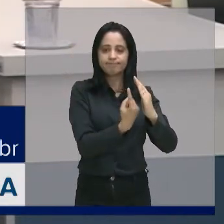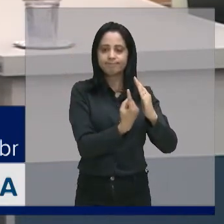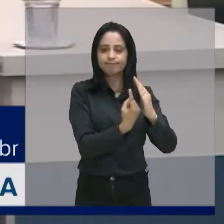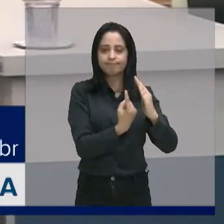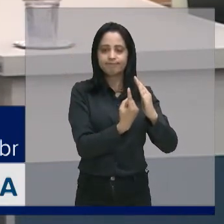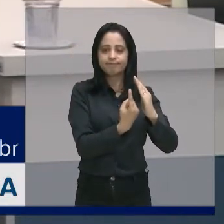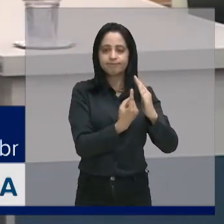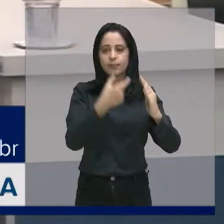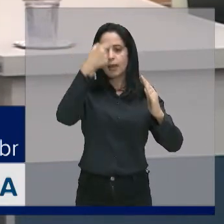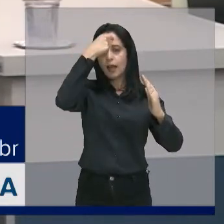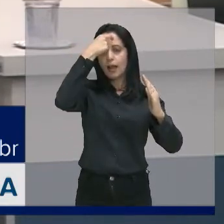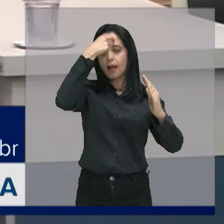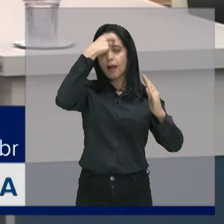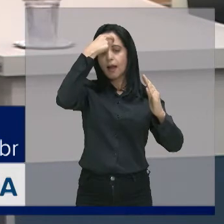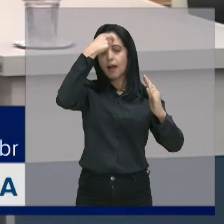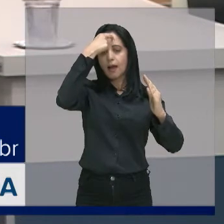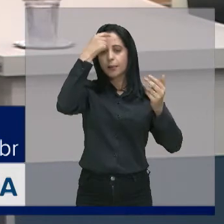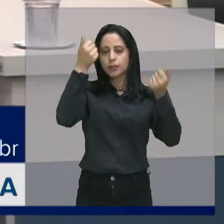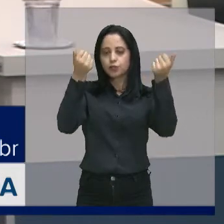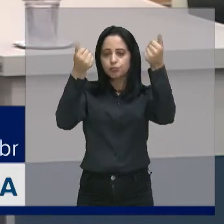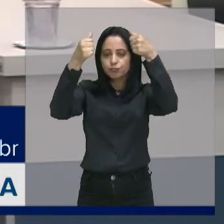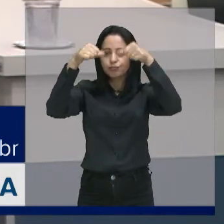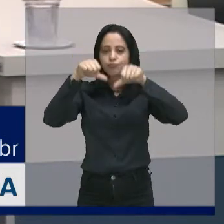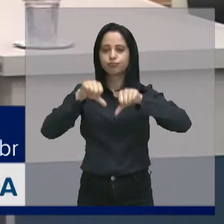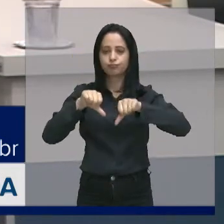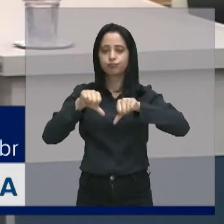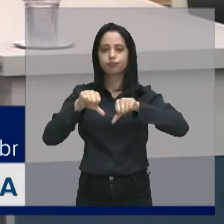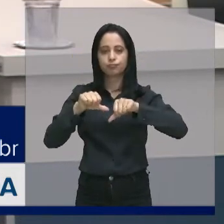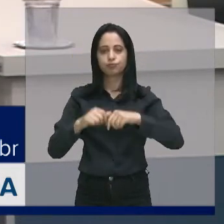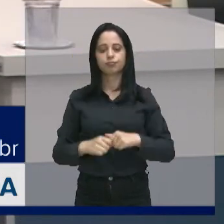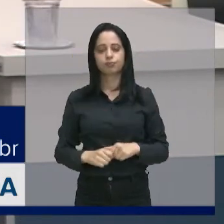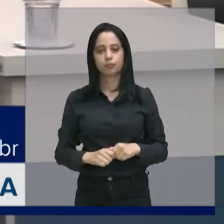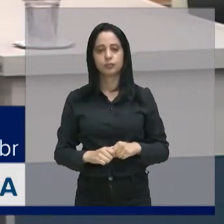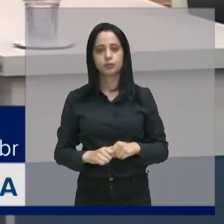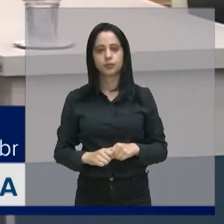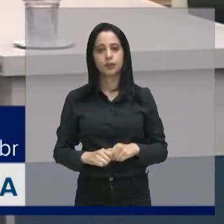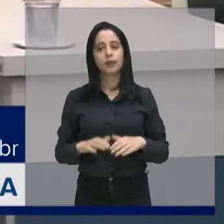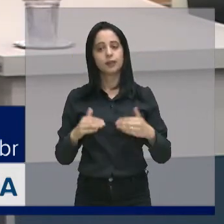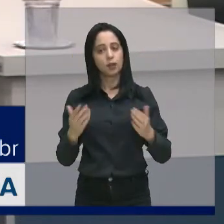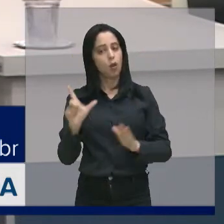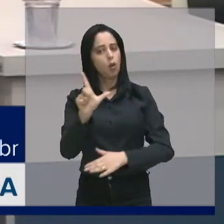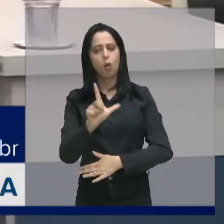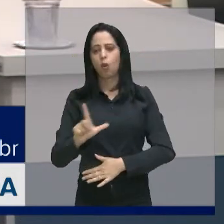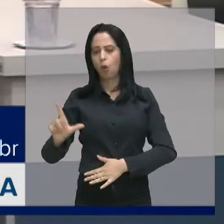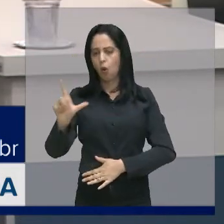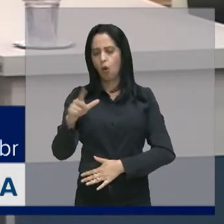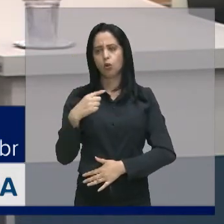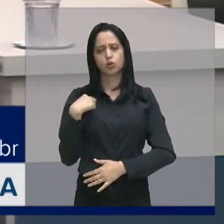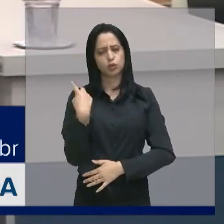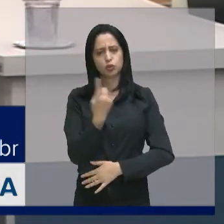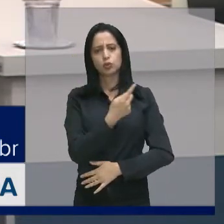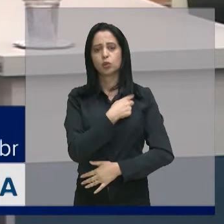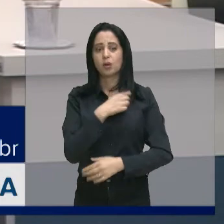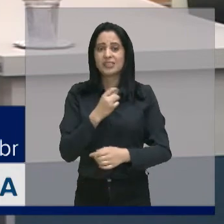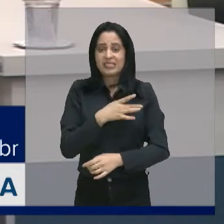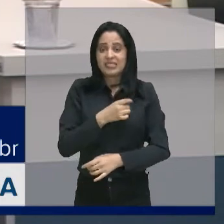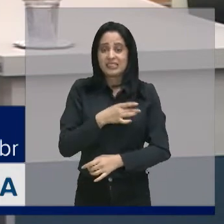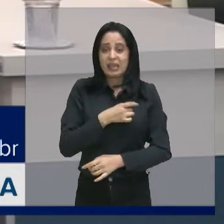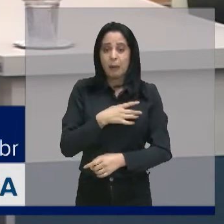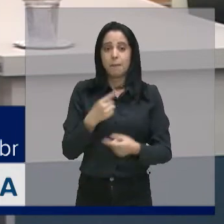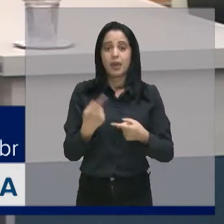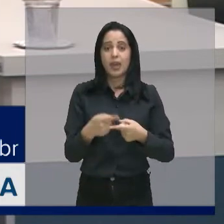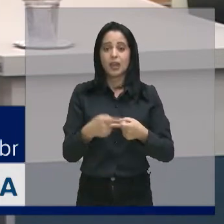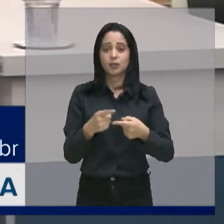nós aprendeu como se cuidar. É lógico que a gente tem um pouco de receio dessa cepa delta que está para vir, que parece ser